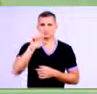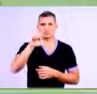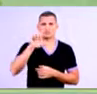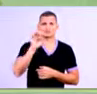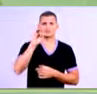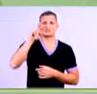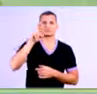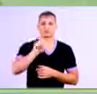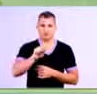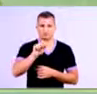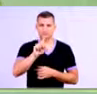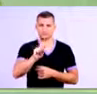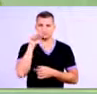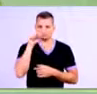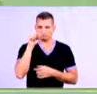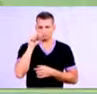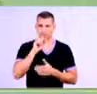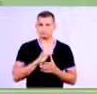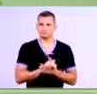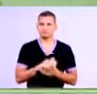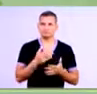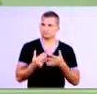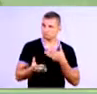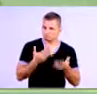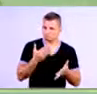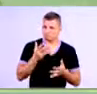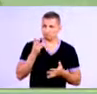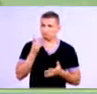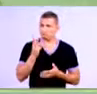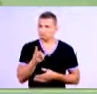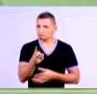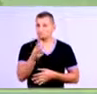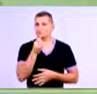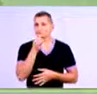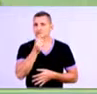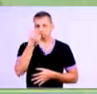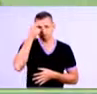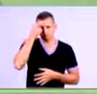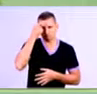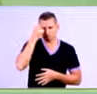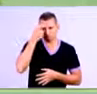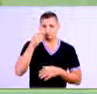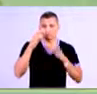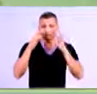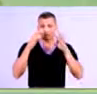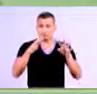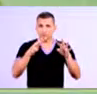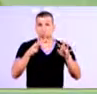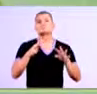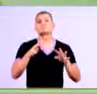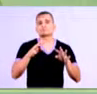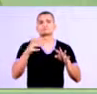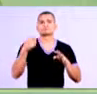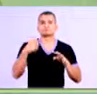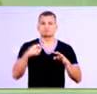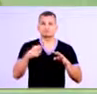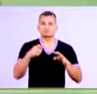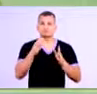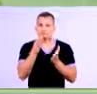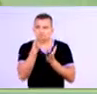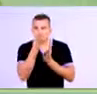forma, sempre tratando de cognição, a atenção ela deve ser